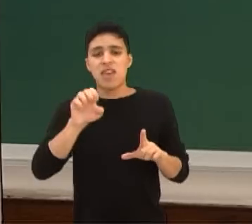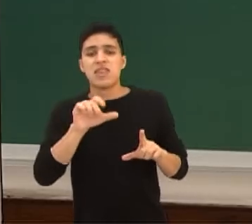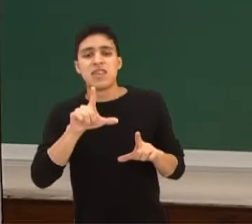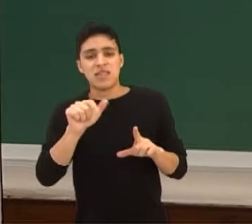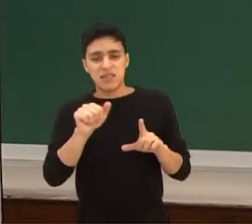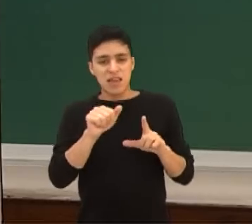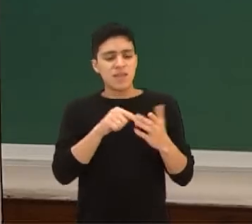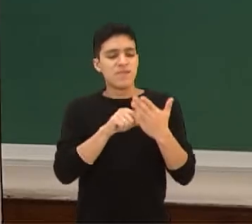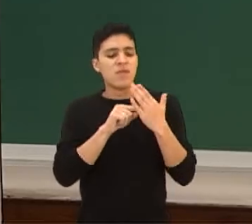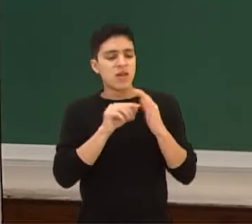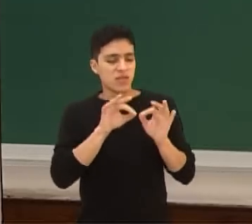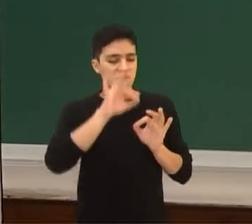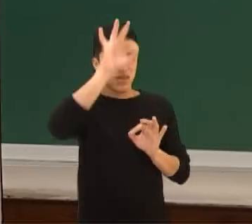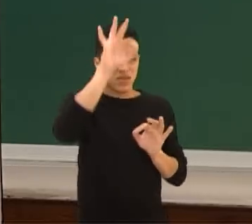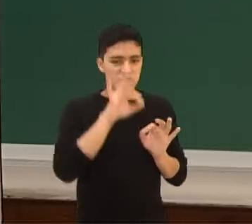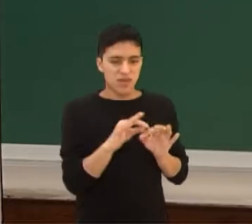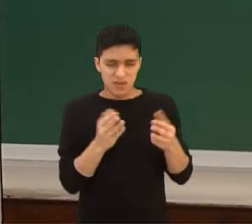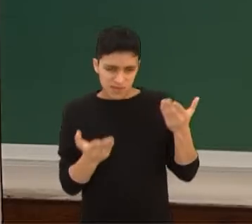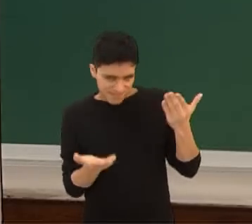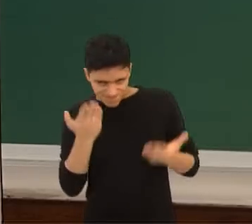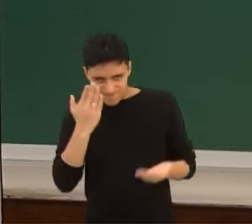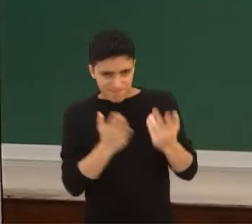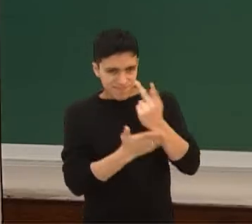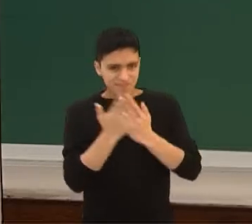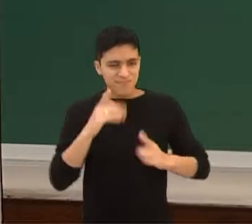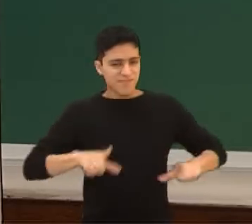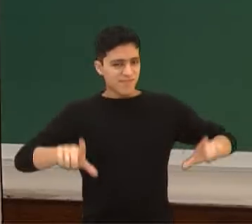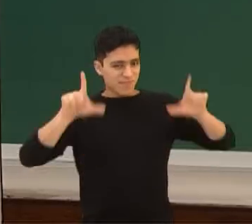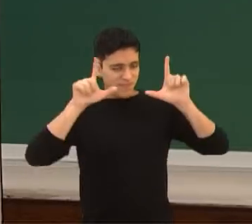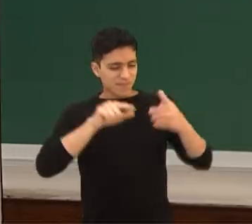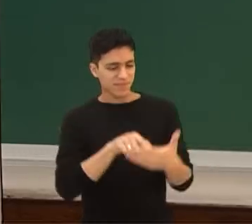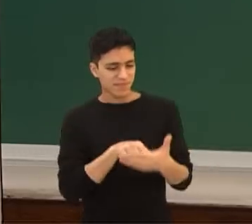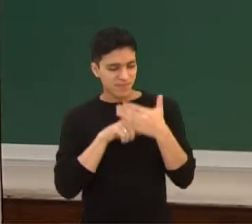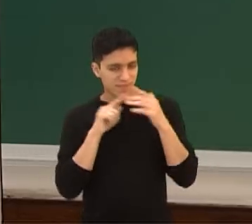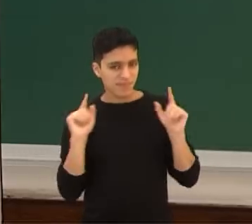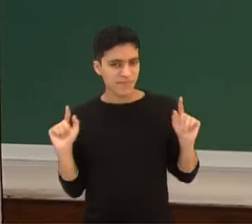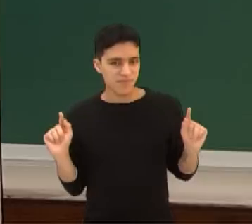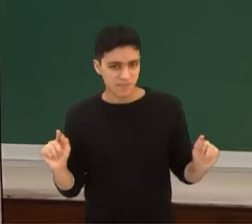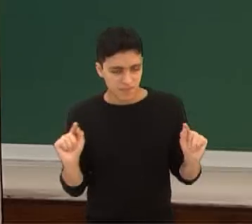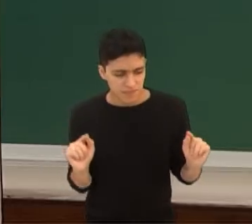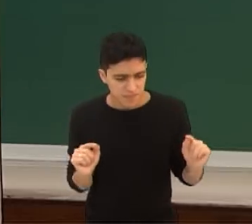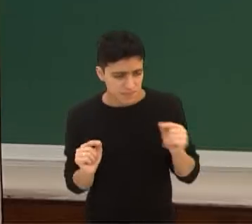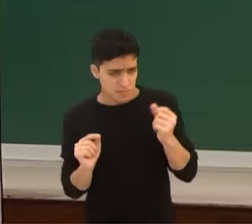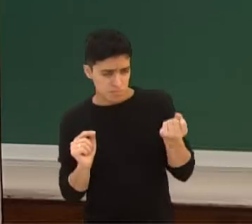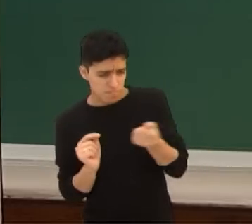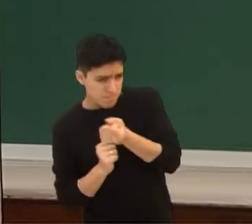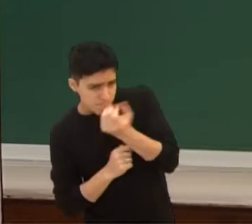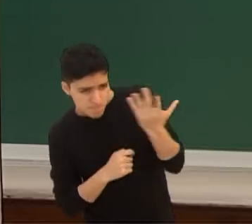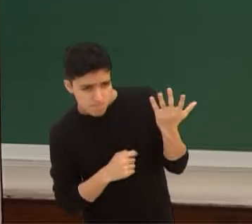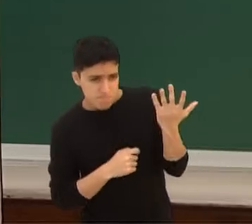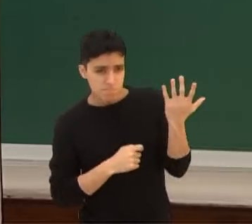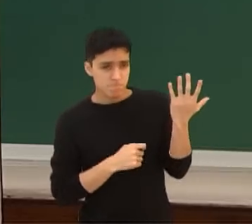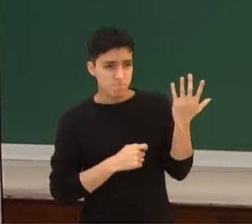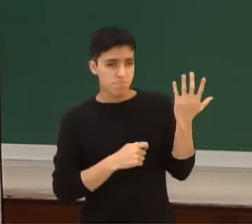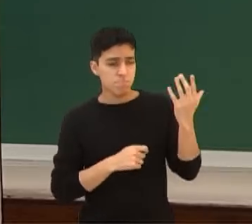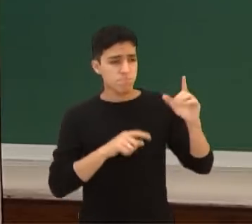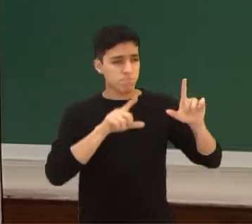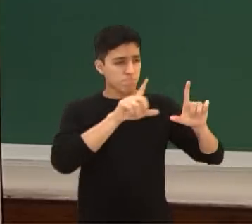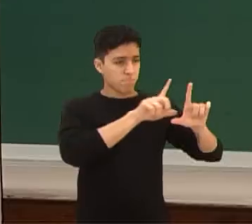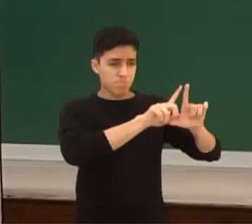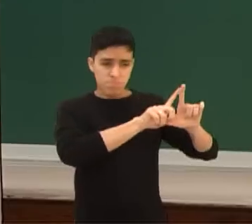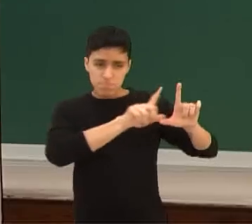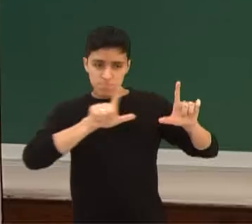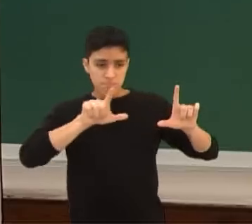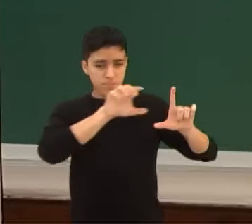escala gráfica, que é esse desenho aqui, que representa para nós quanto um determinado intervalo no mapa